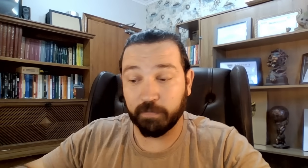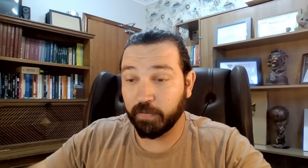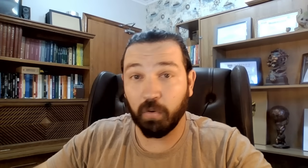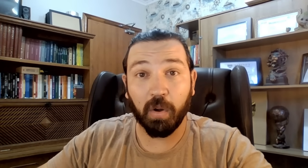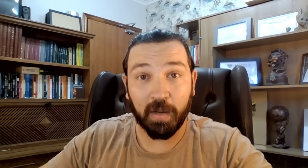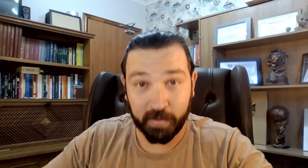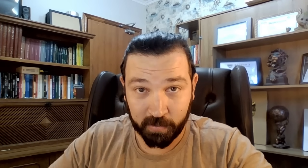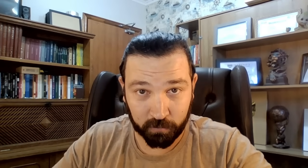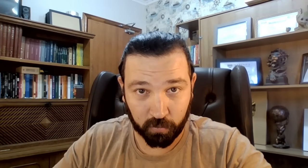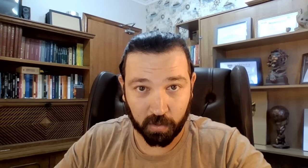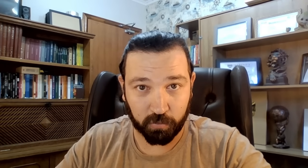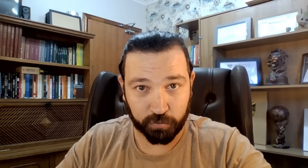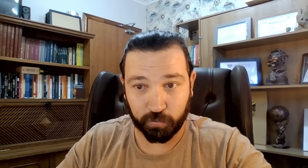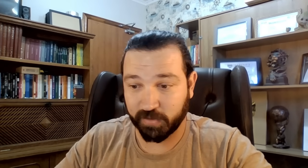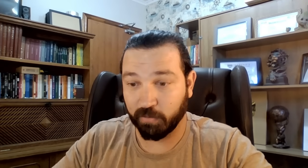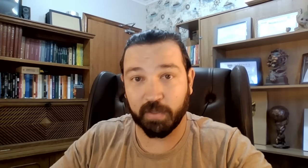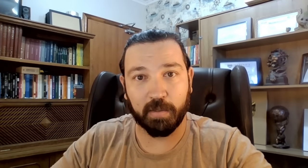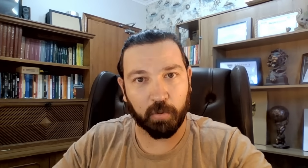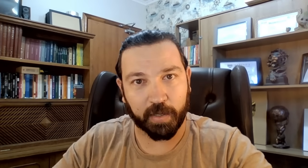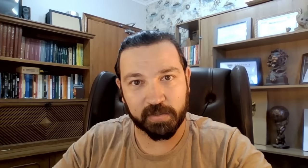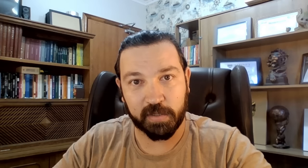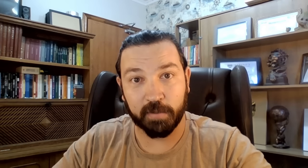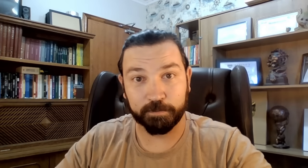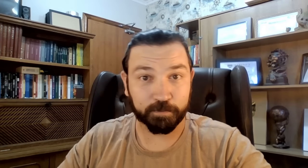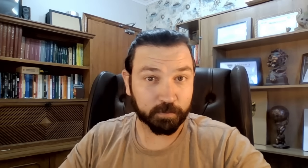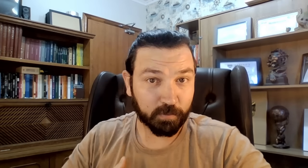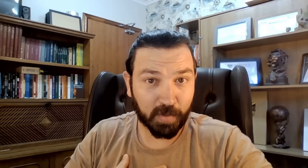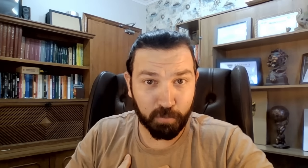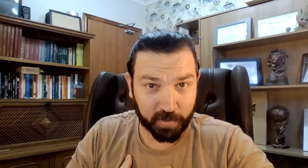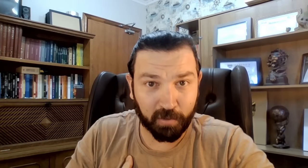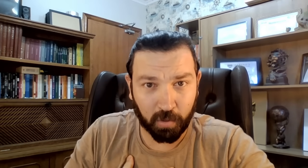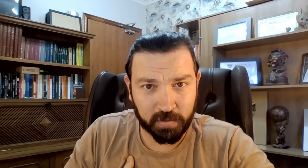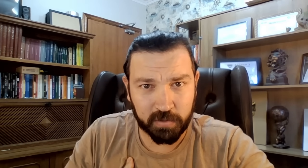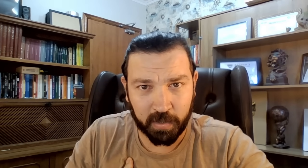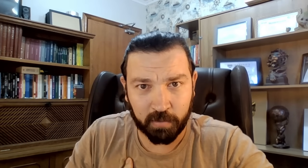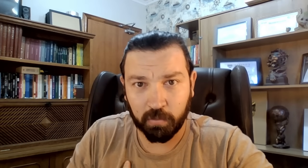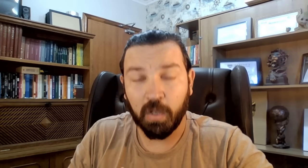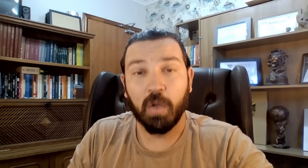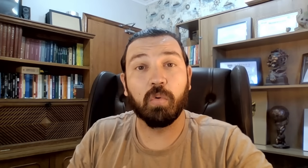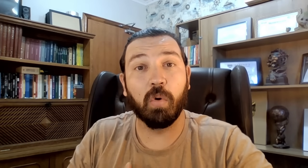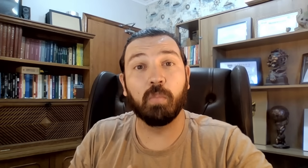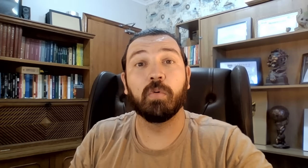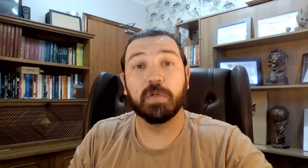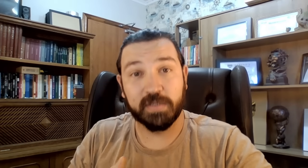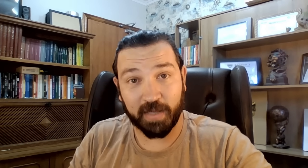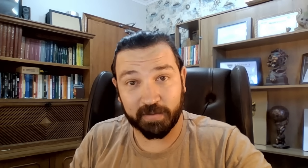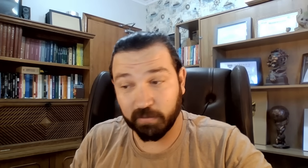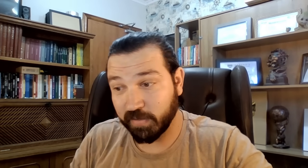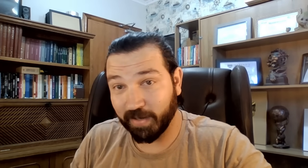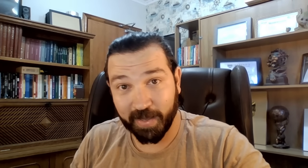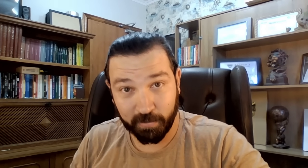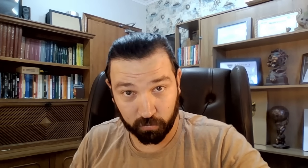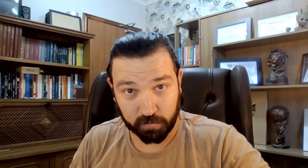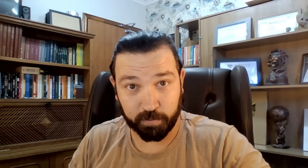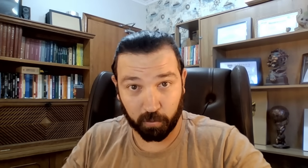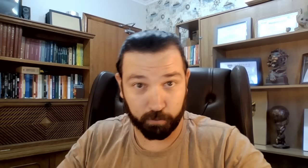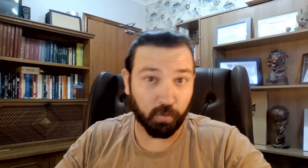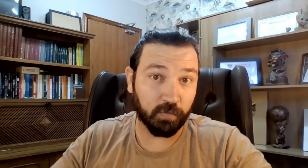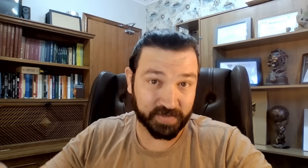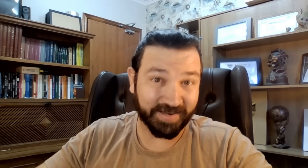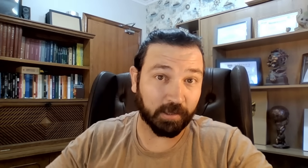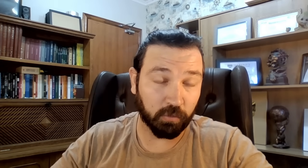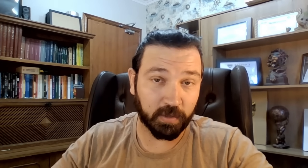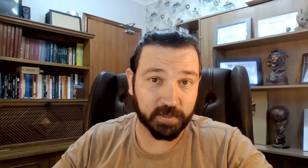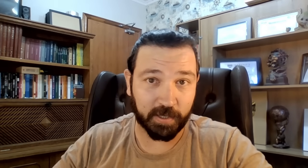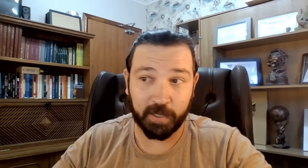tá violando a constituição e a Democracia que é nosso direito como cidadãos eleitos pelo